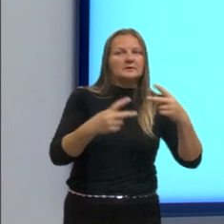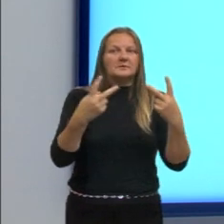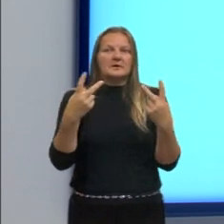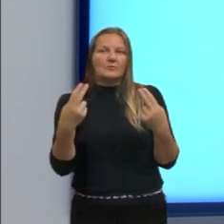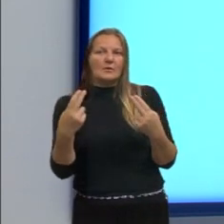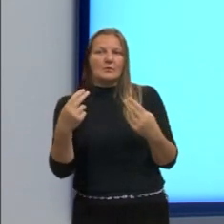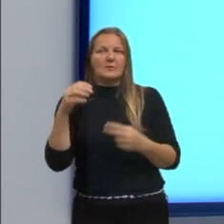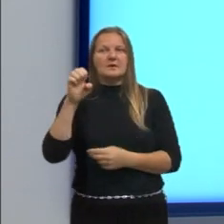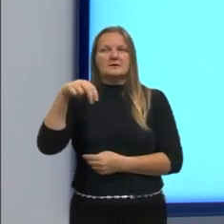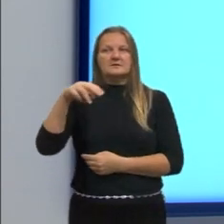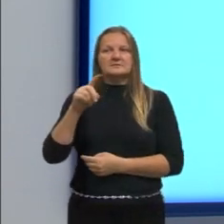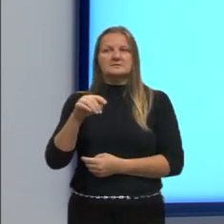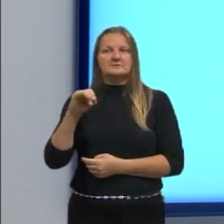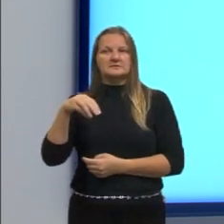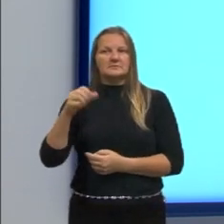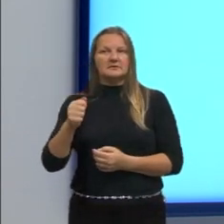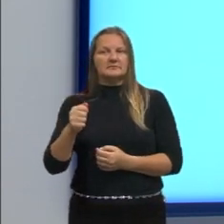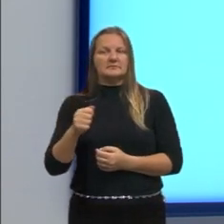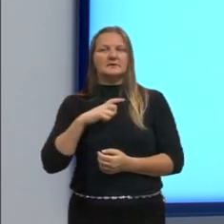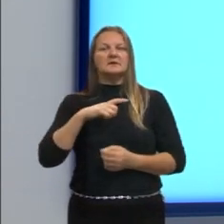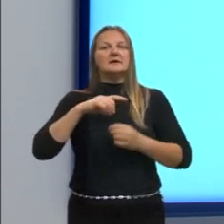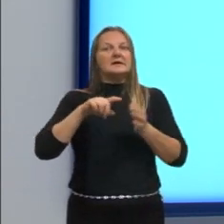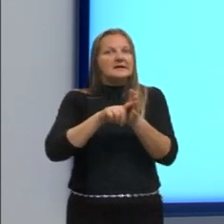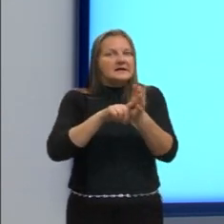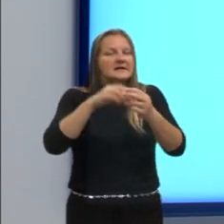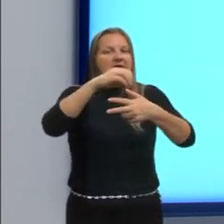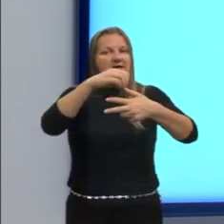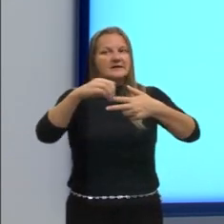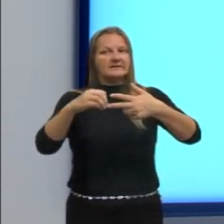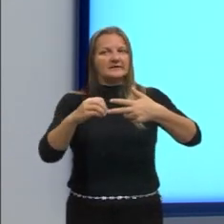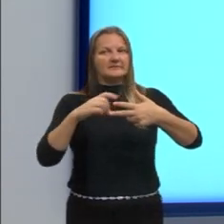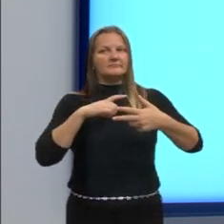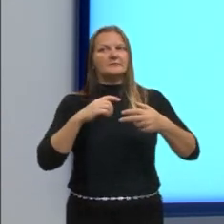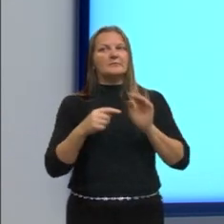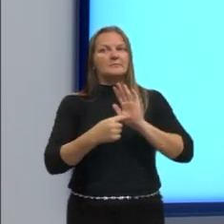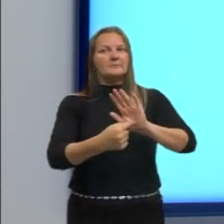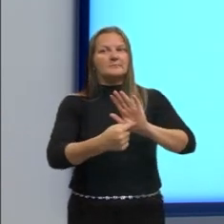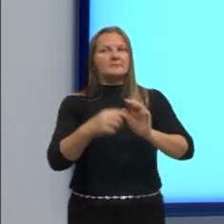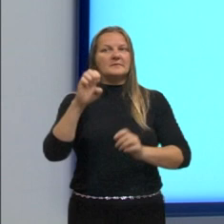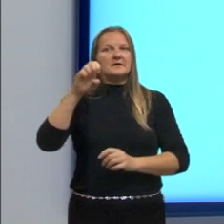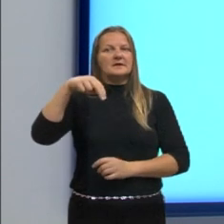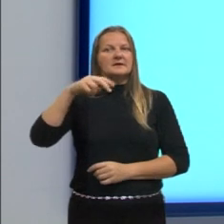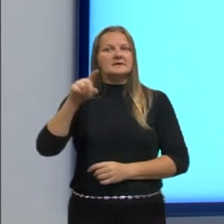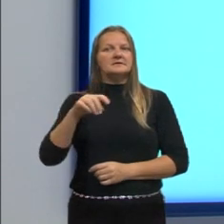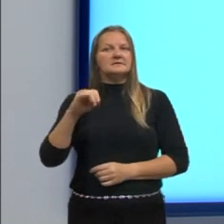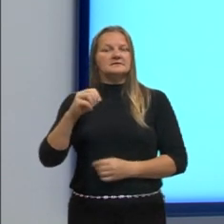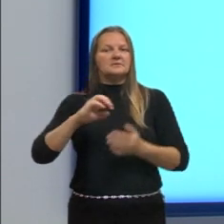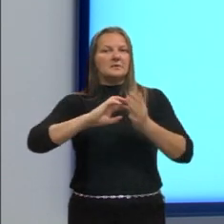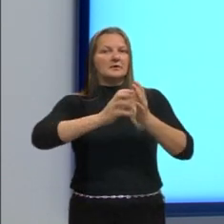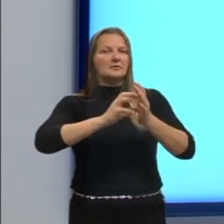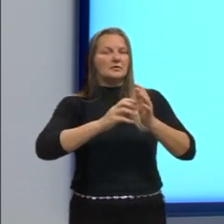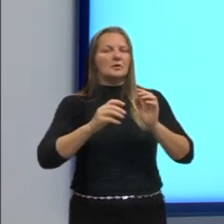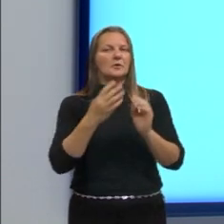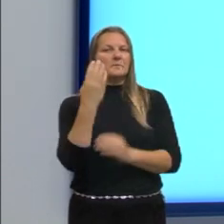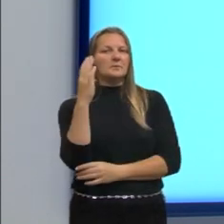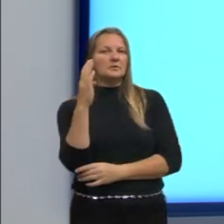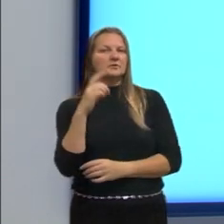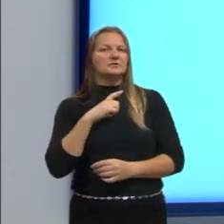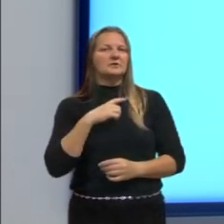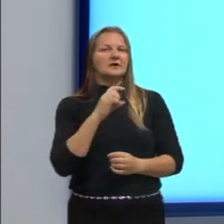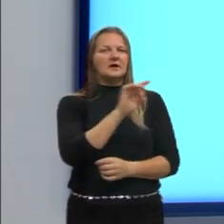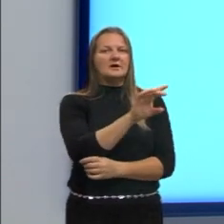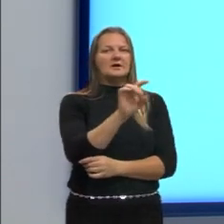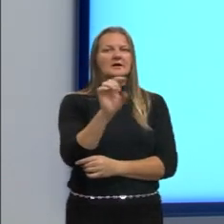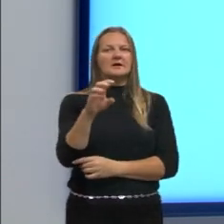enzimas tá porque muitas questões Enem Traz essa questão aí de quem enzima são os catalisadores biológicos cada